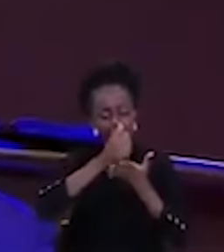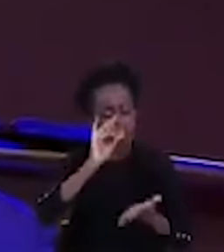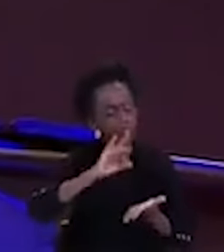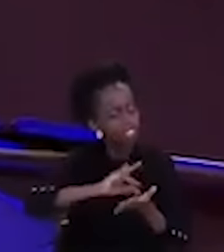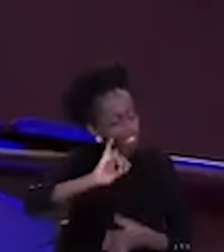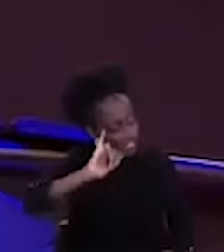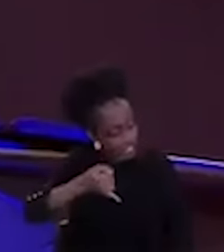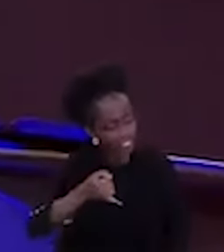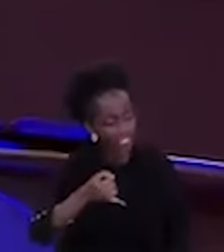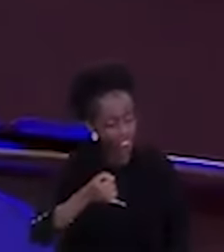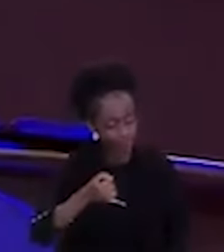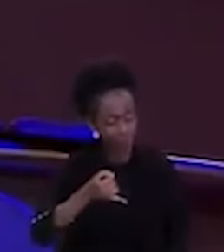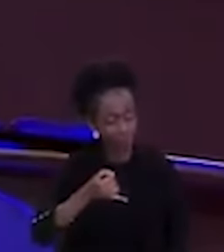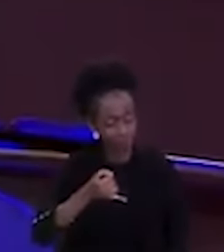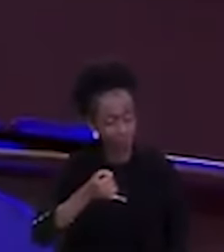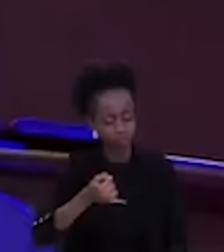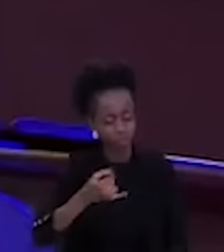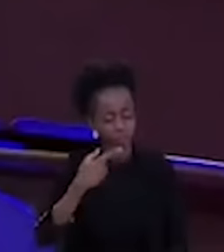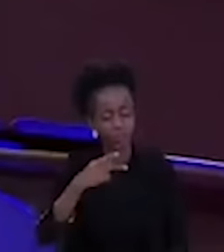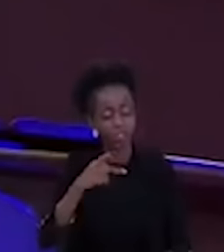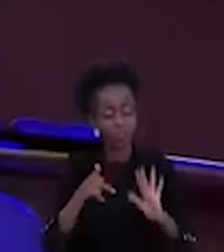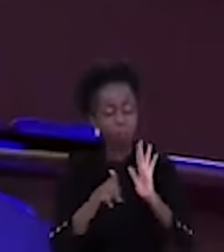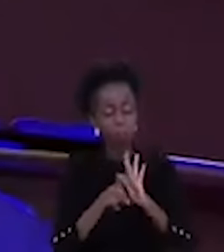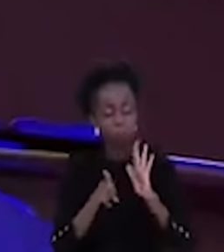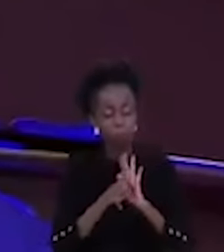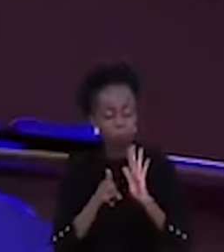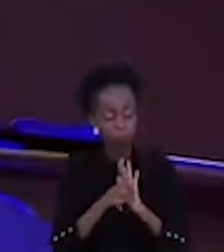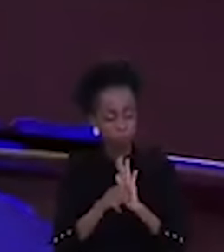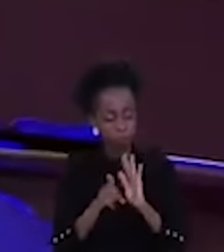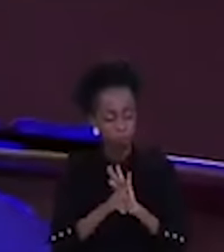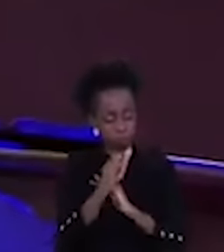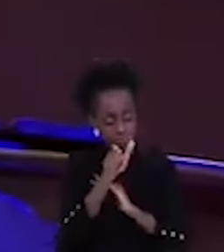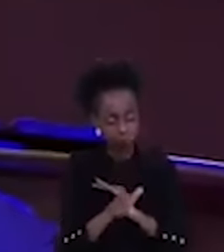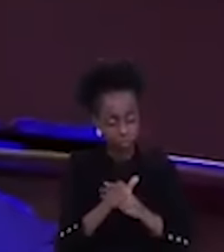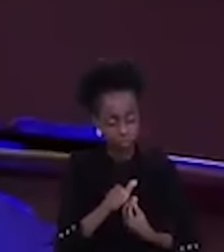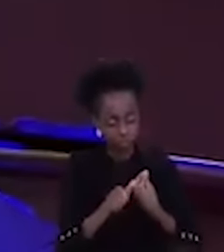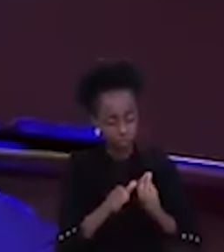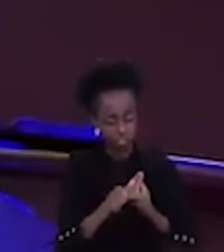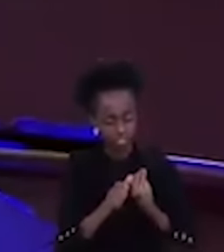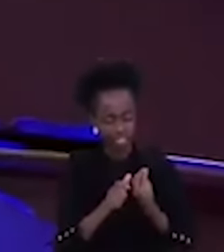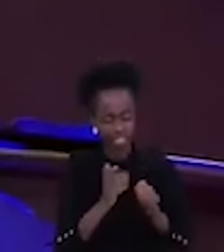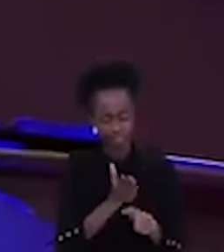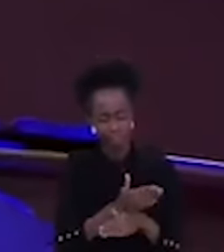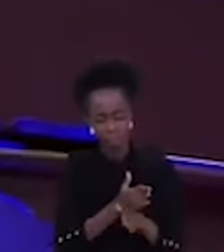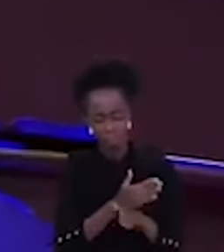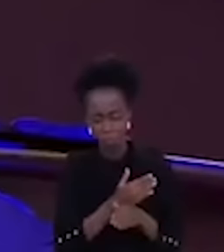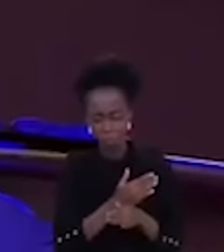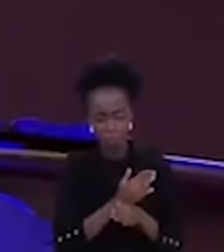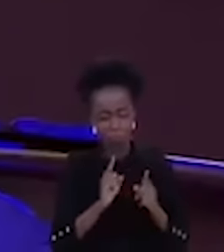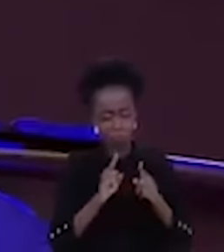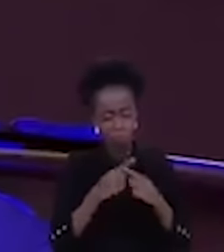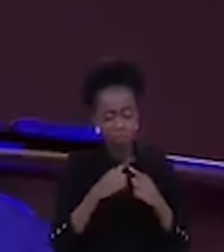Sim, meu amigo, o seu nome que estava no livro da morte, porque você